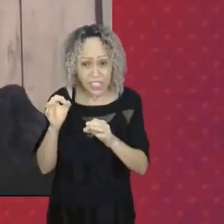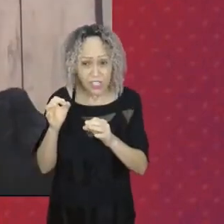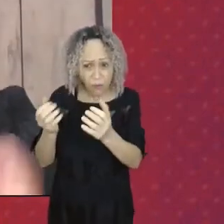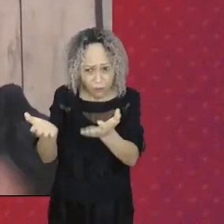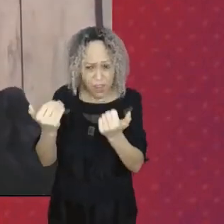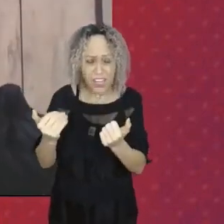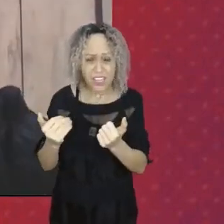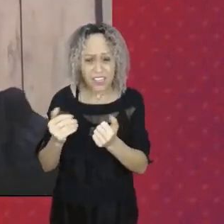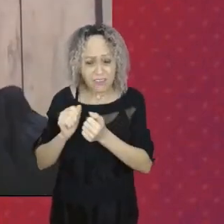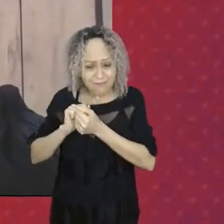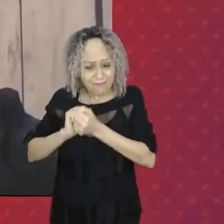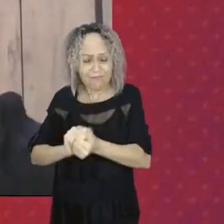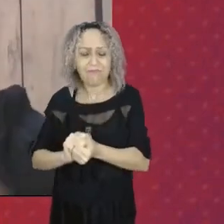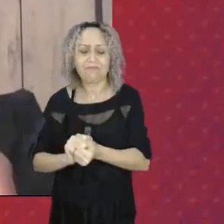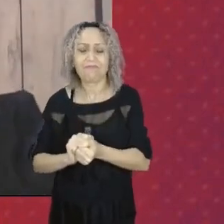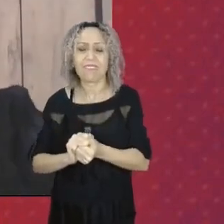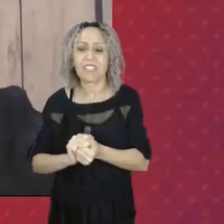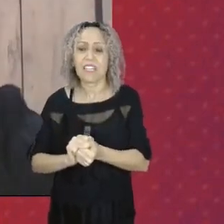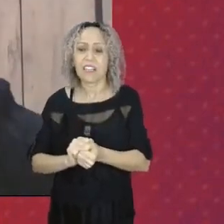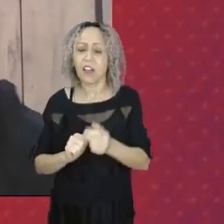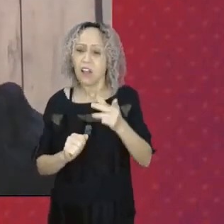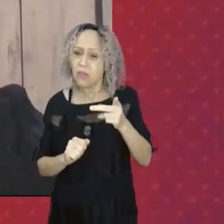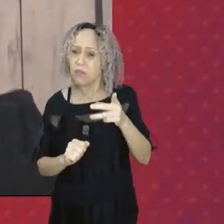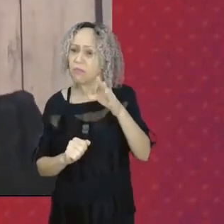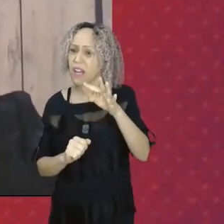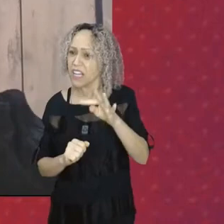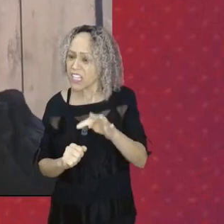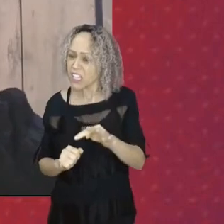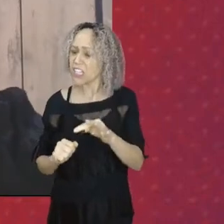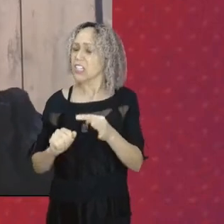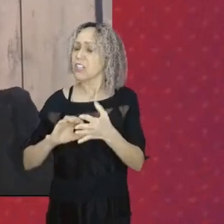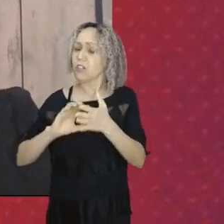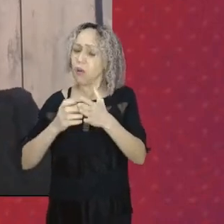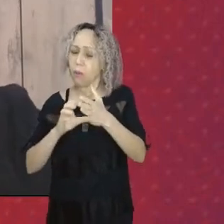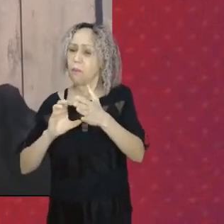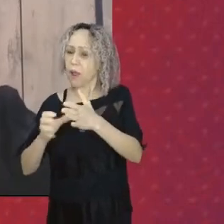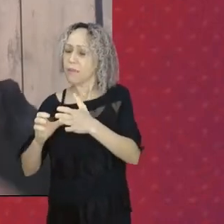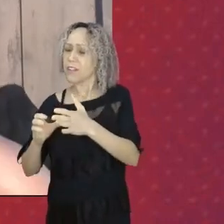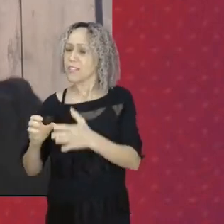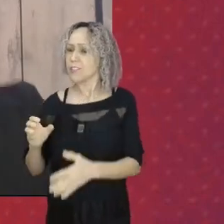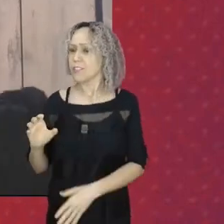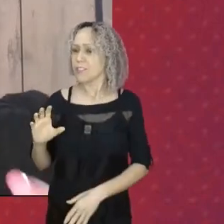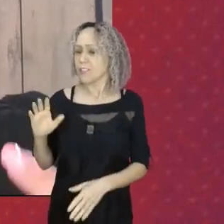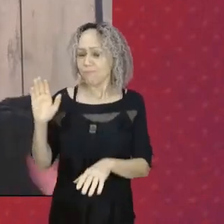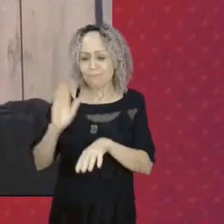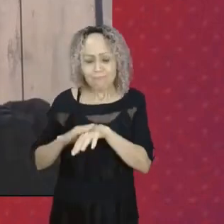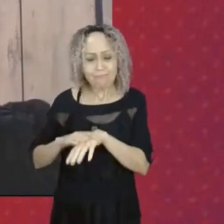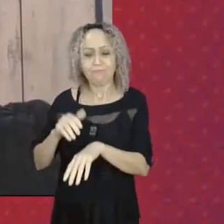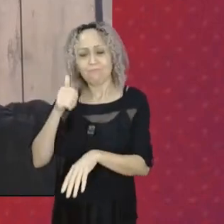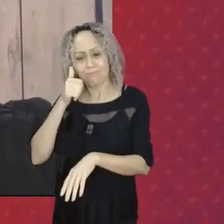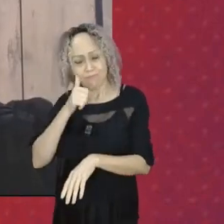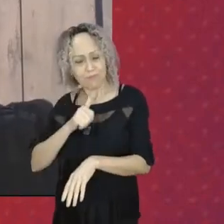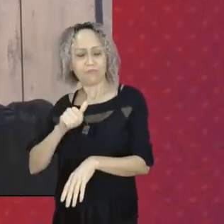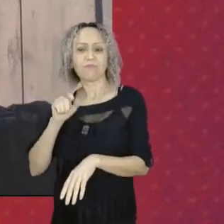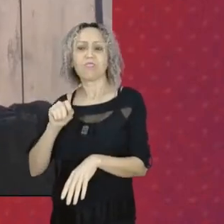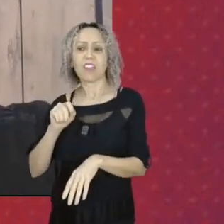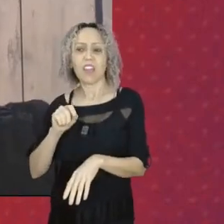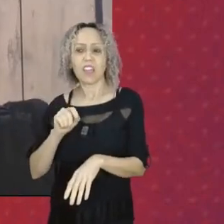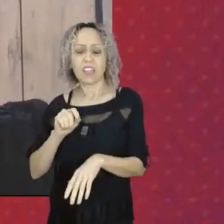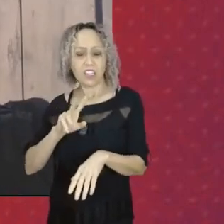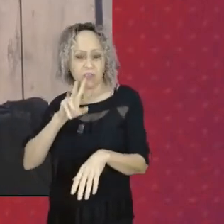a construir cada vez mais um partido feminista, cada vez mais um partido consolidado pelas forças progressistas